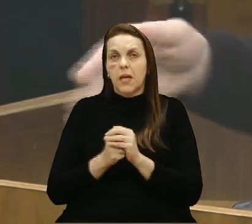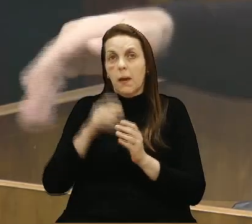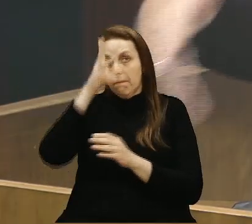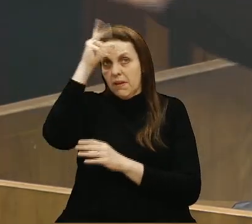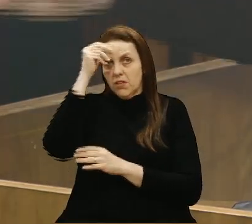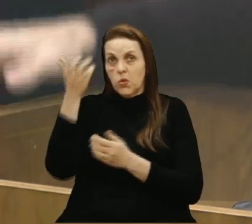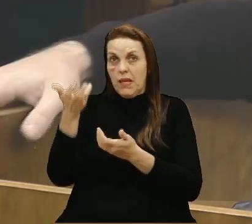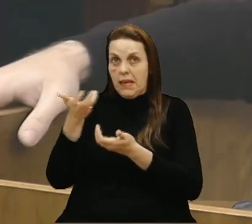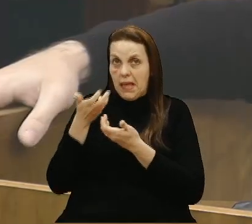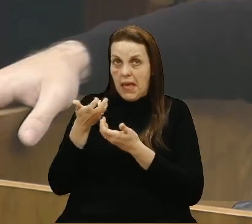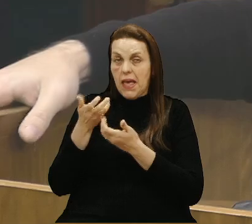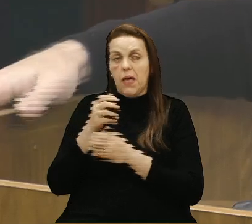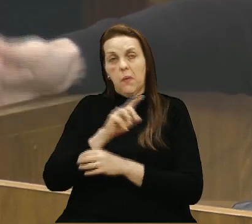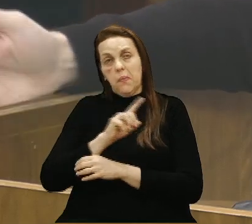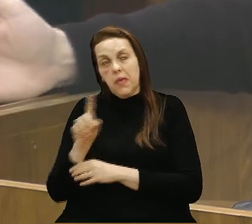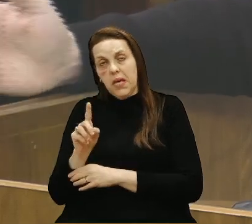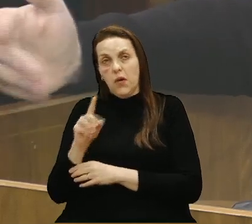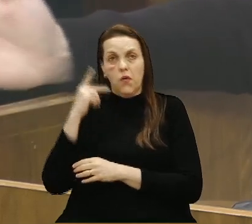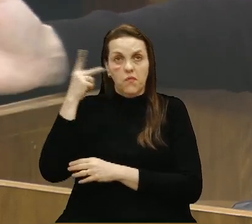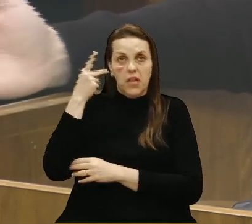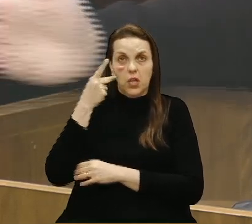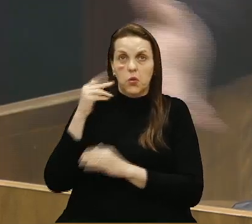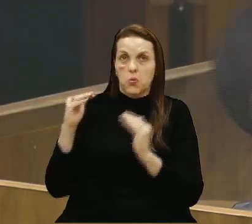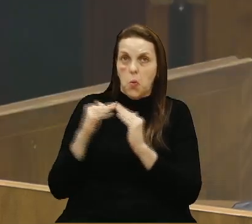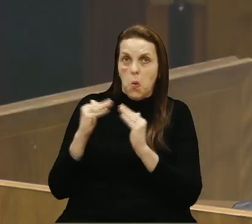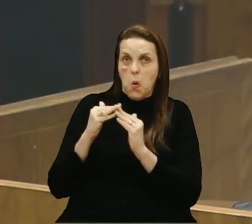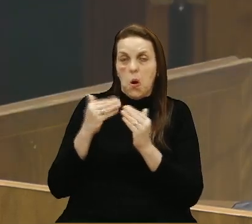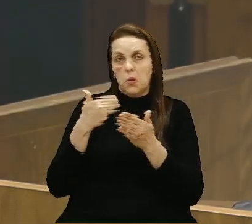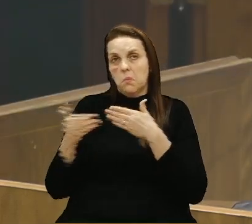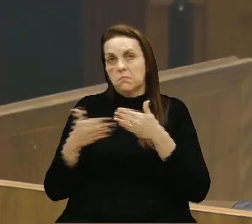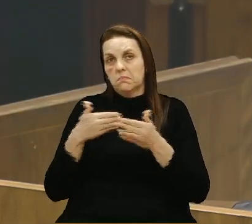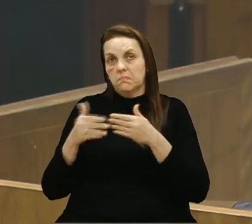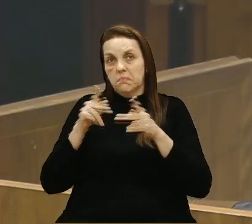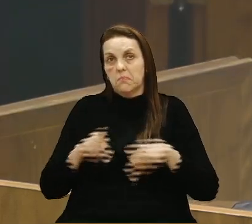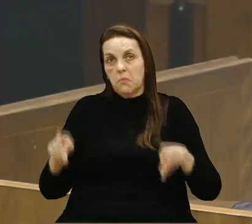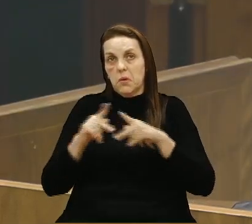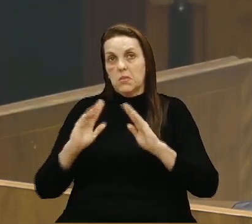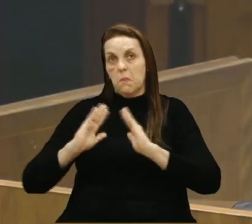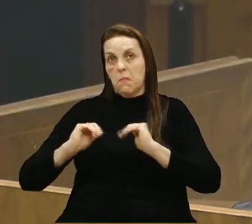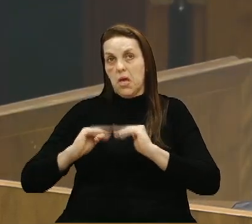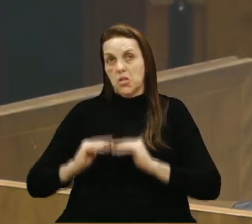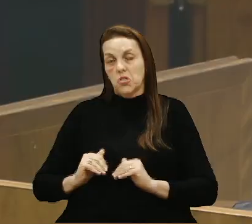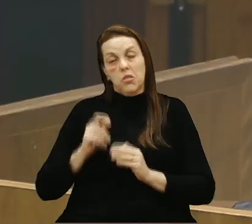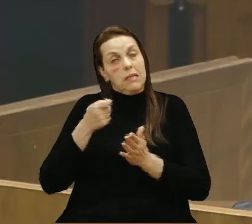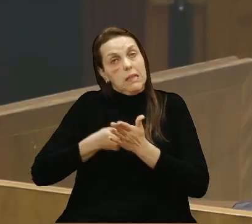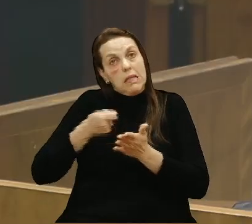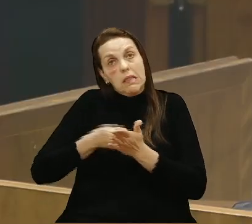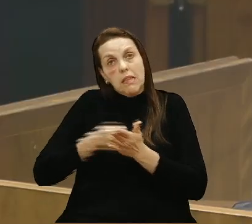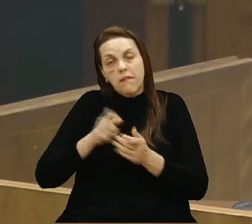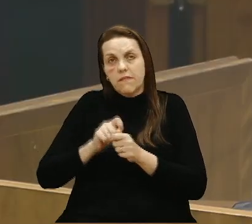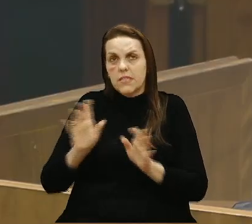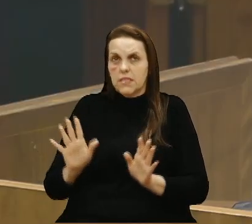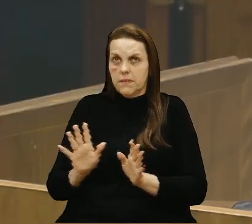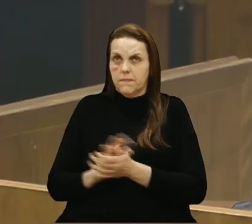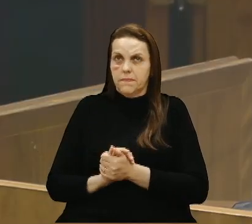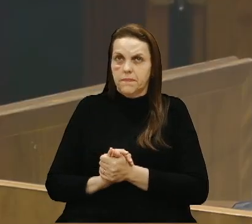não ligar, ou os vereadores aqui da casa também não tá nem aí para o que a população pede, a gente está procurando tentar fazer sempre, né?